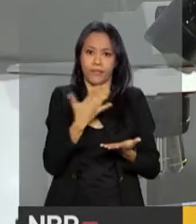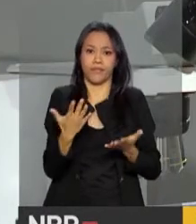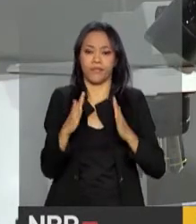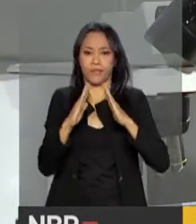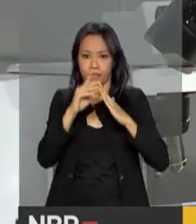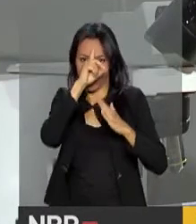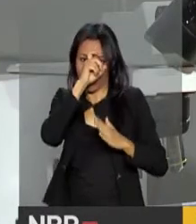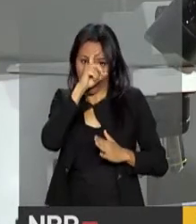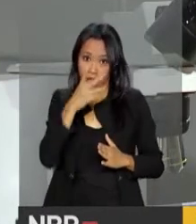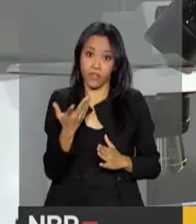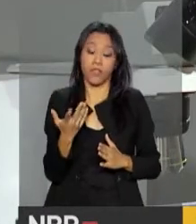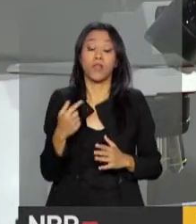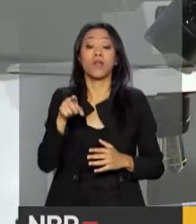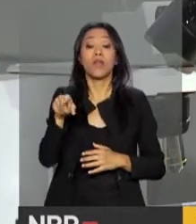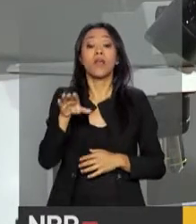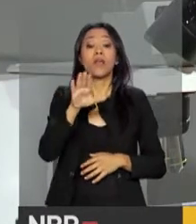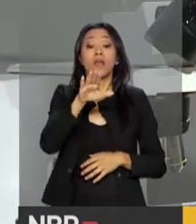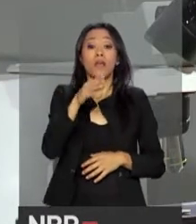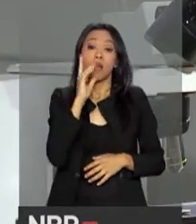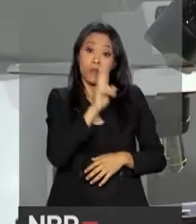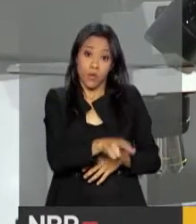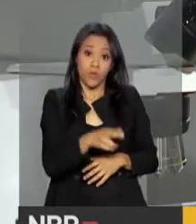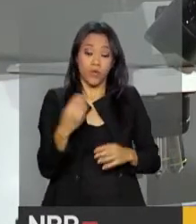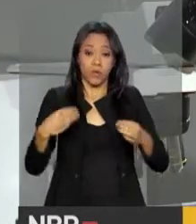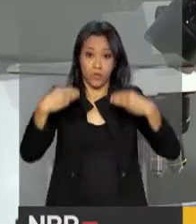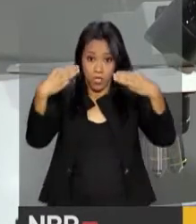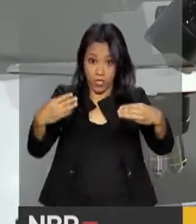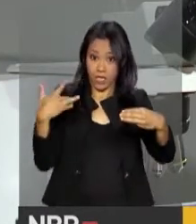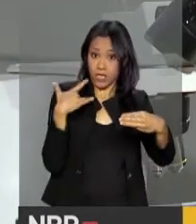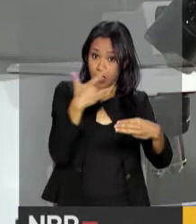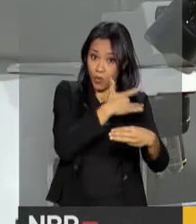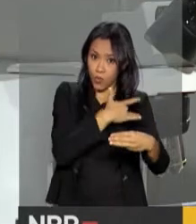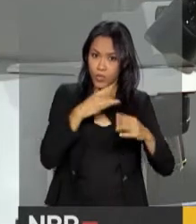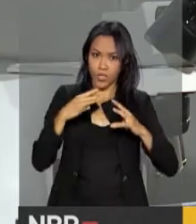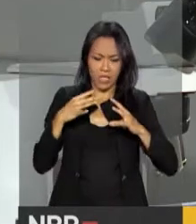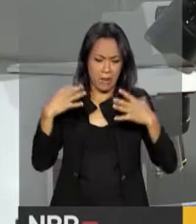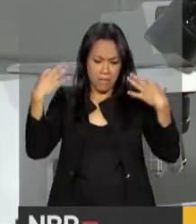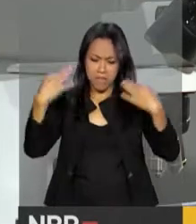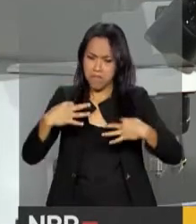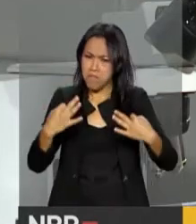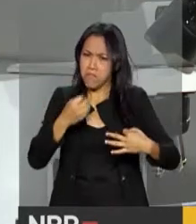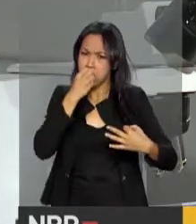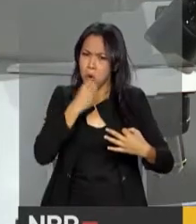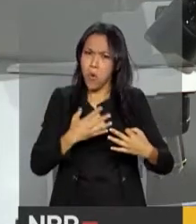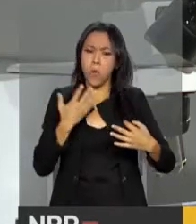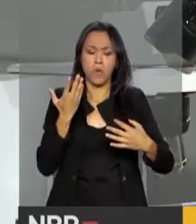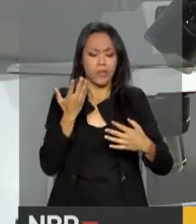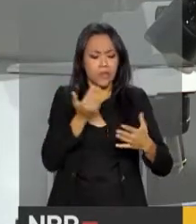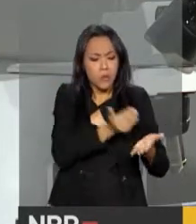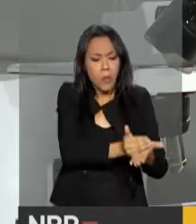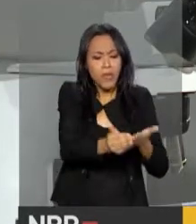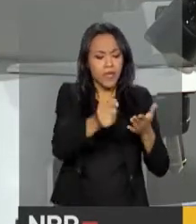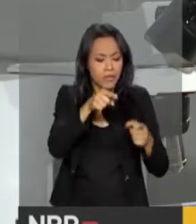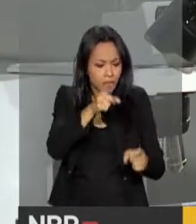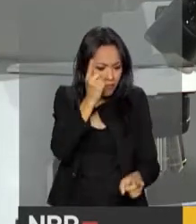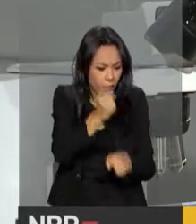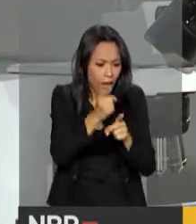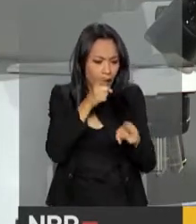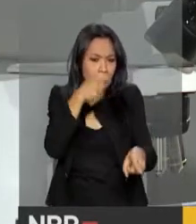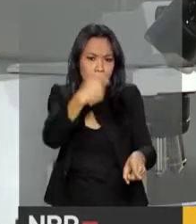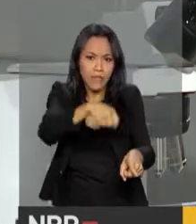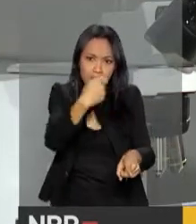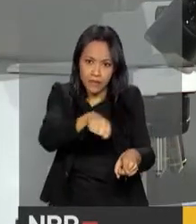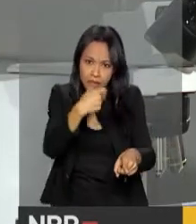do ministério da saúde ele é um programa completo que acompanha o paciente desde a identificação da necessidade